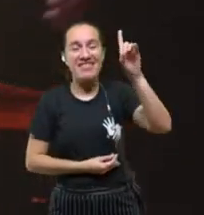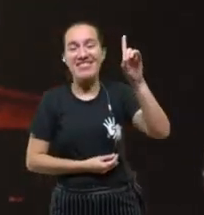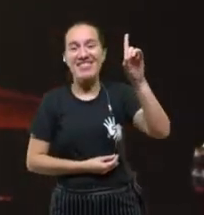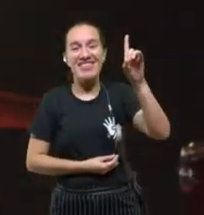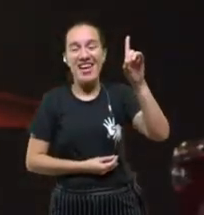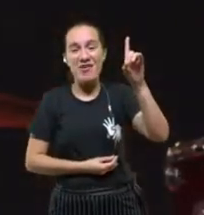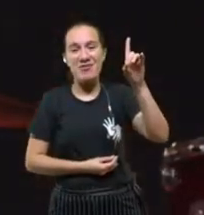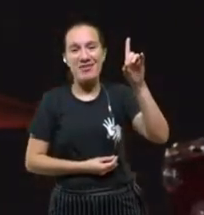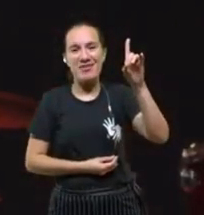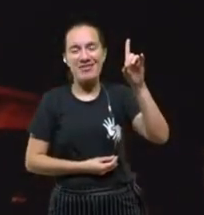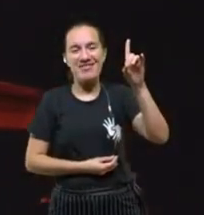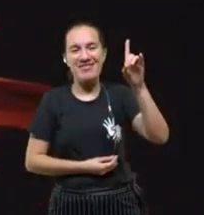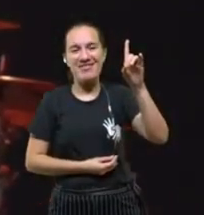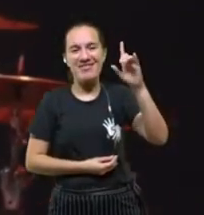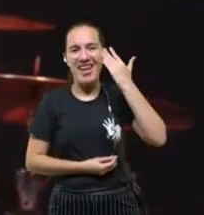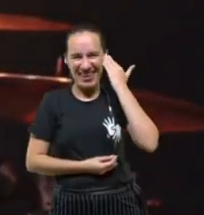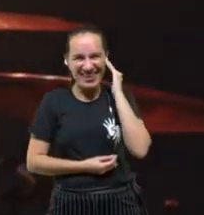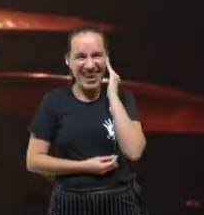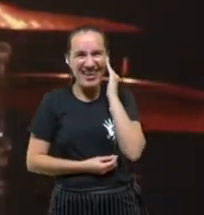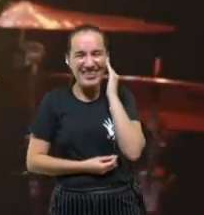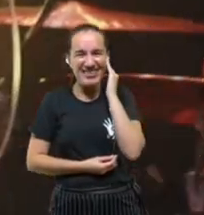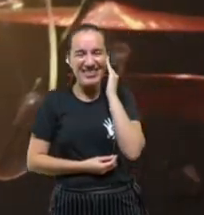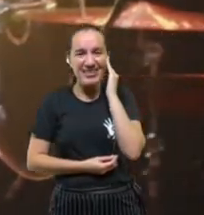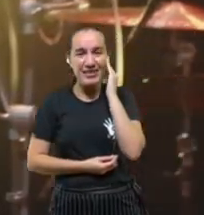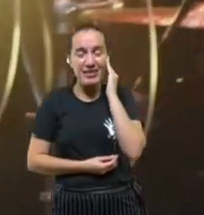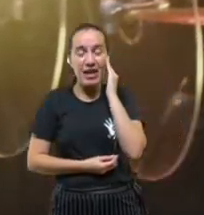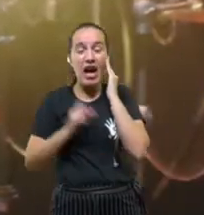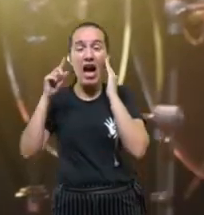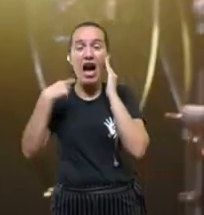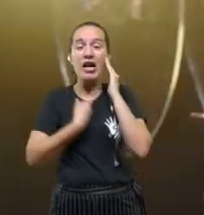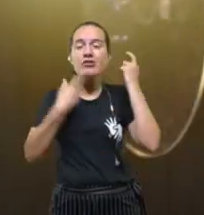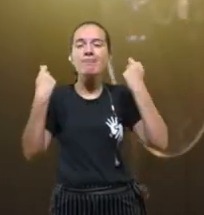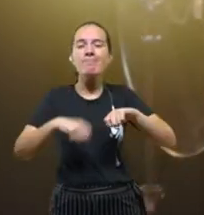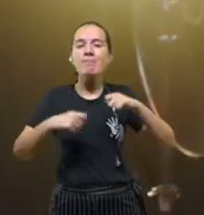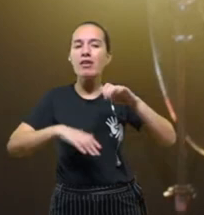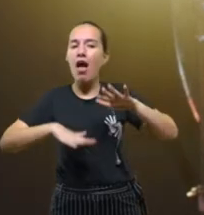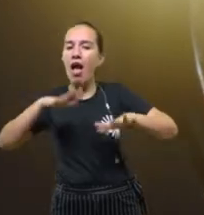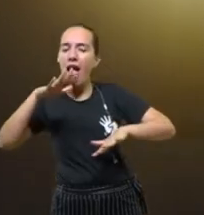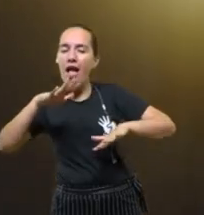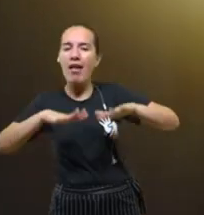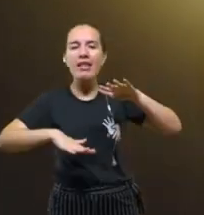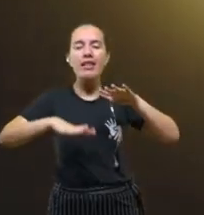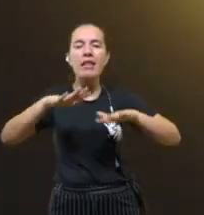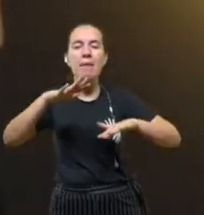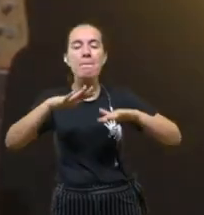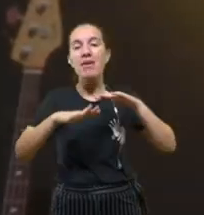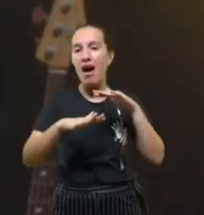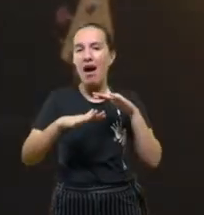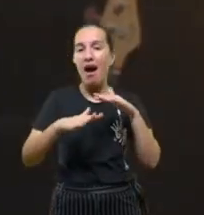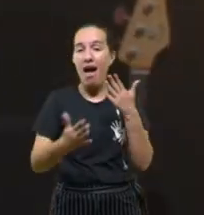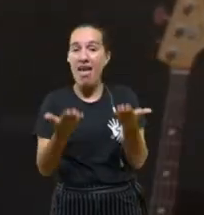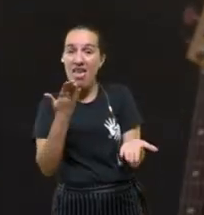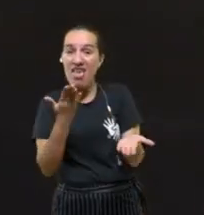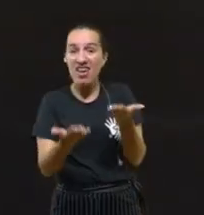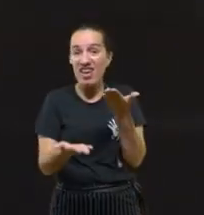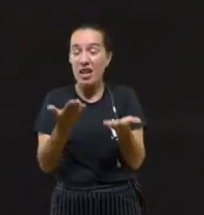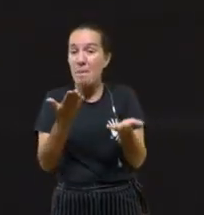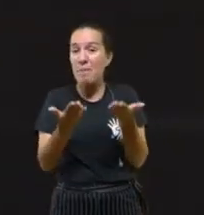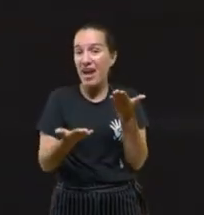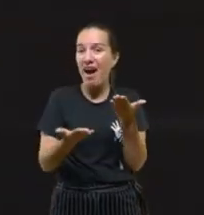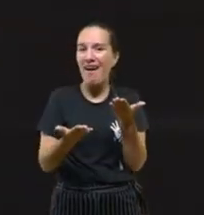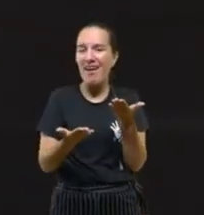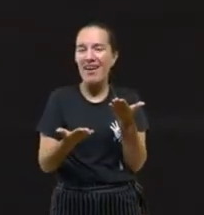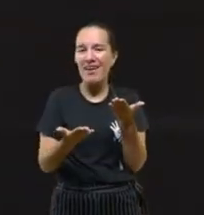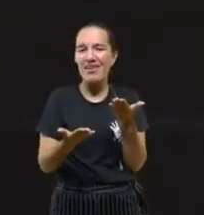é válido, mas existe um equilíbrio dentro disso. Jesus também falou, você